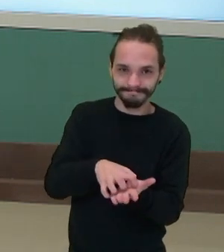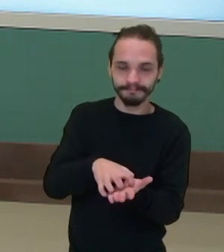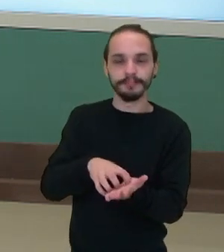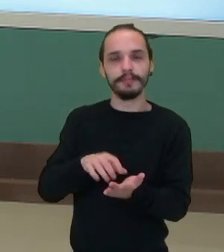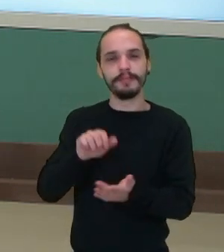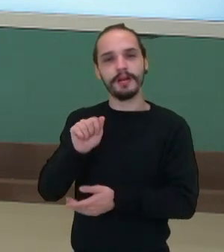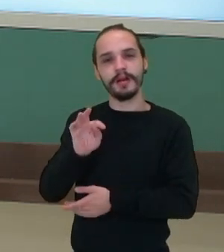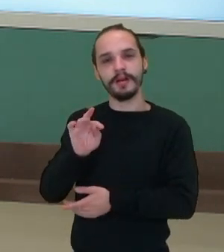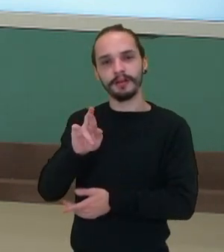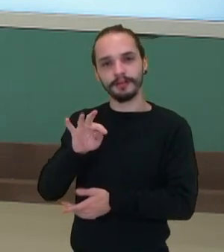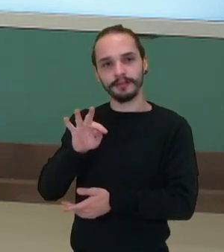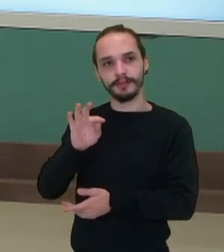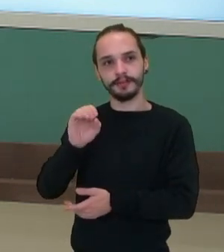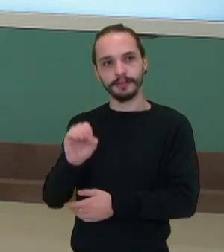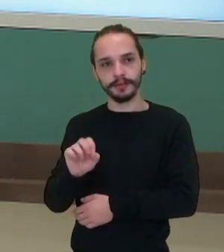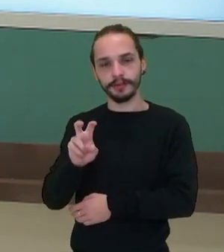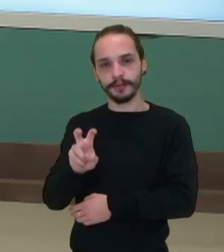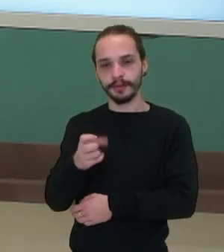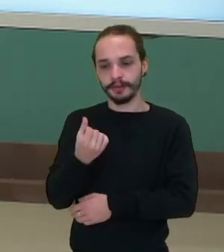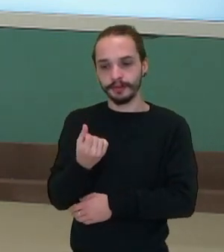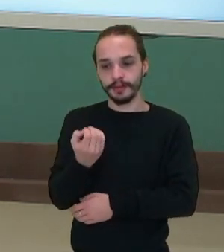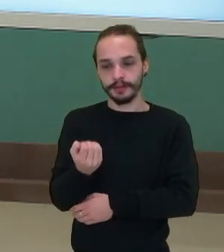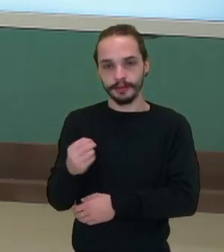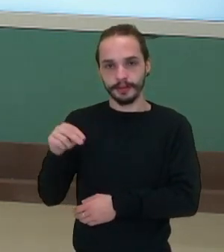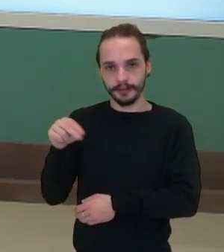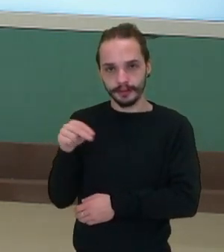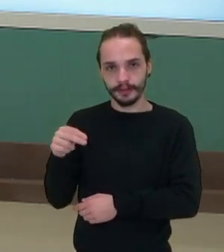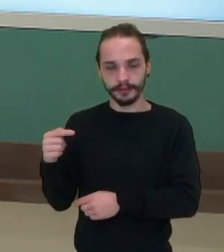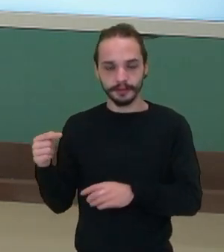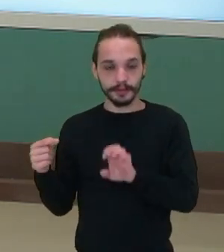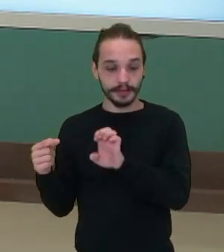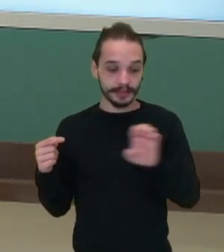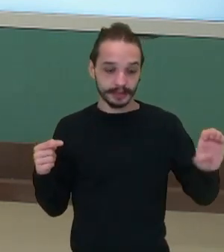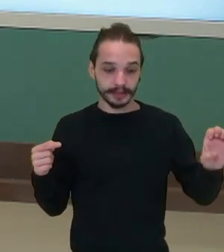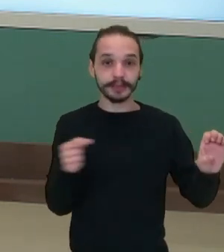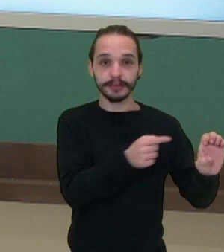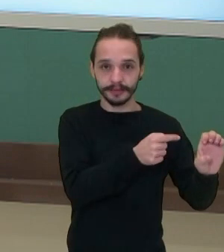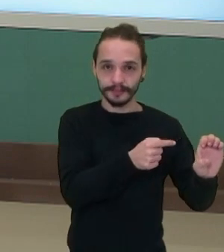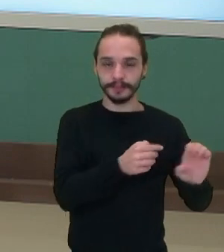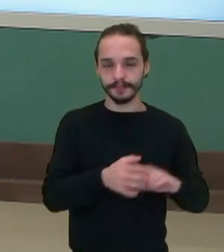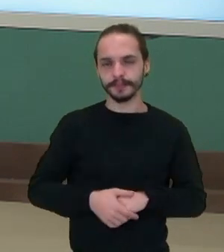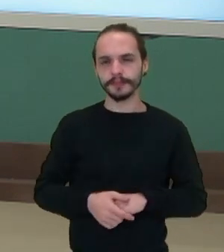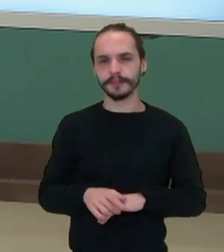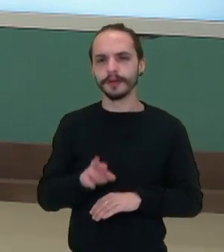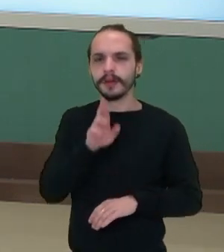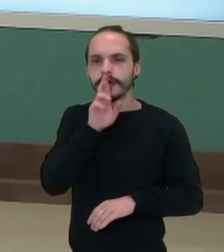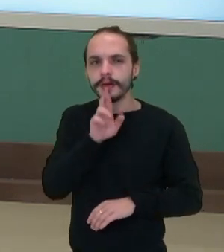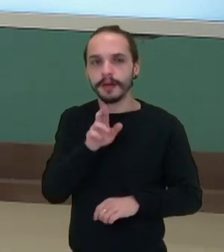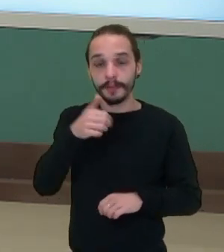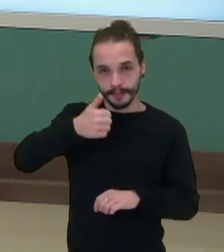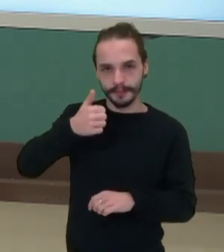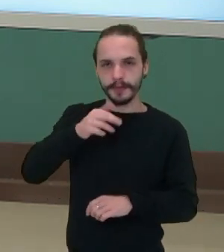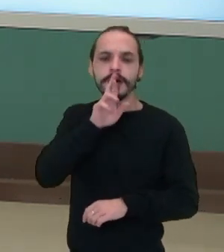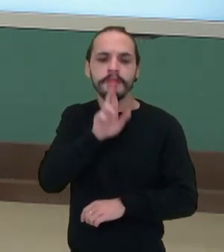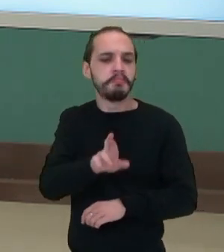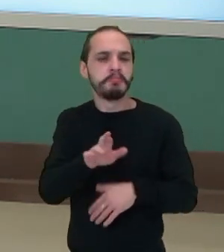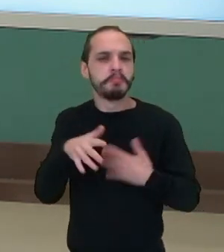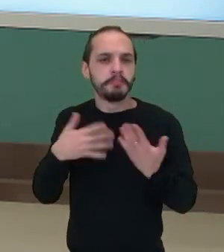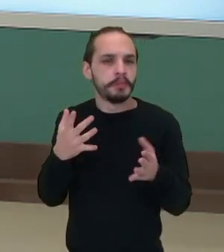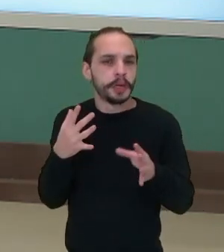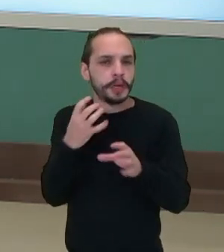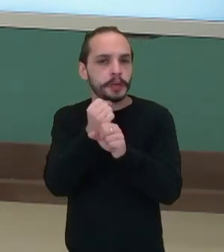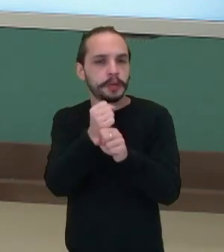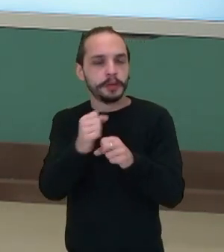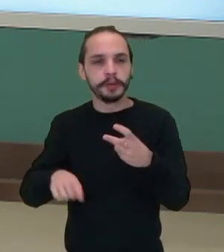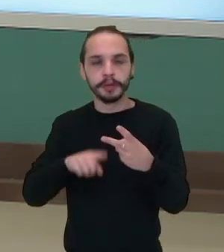de 560 newtons para a esquerda. Então, minha pergunta é, qual é a resultante disto? E B, se o carro, neste caso, ele